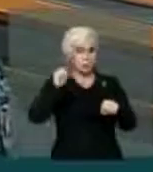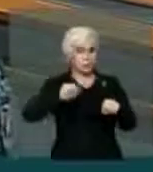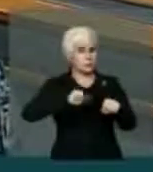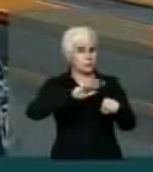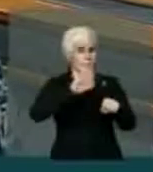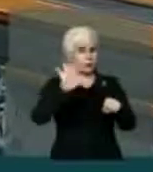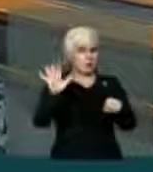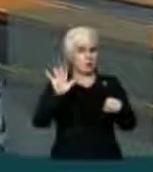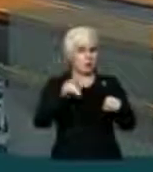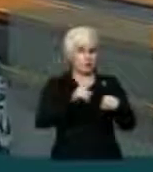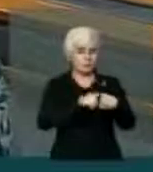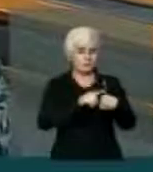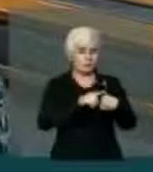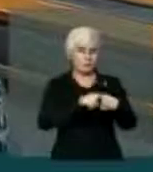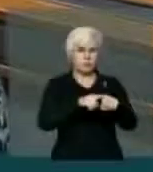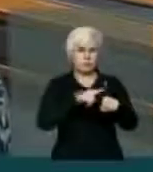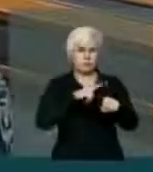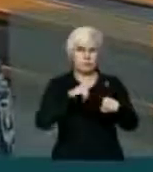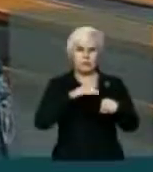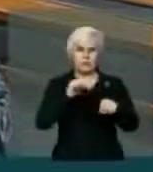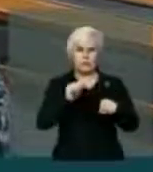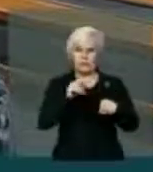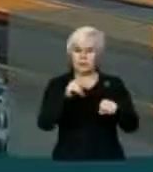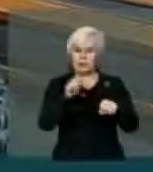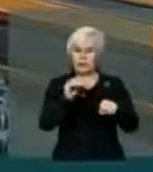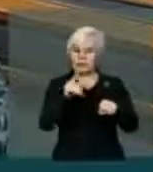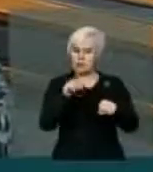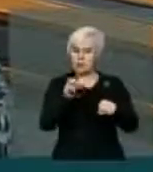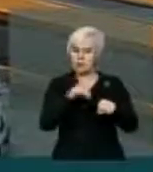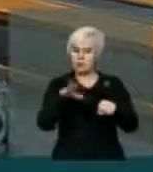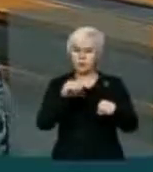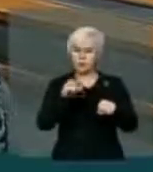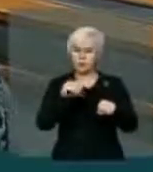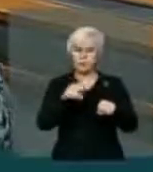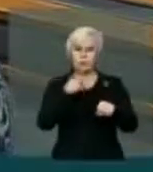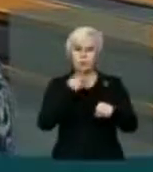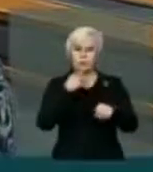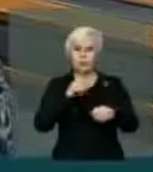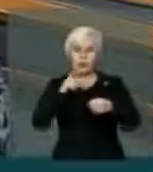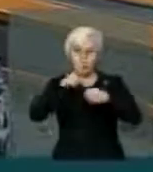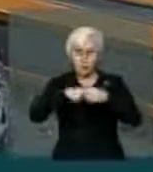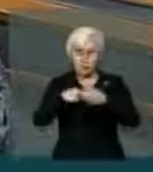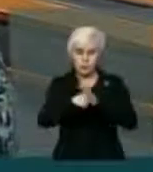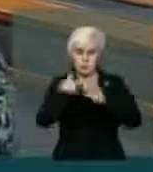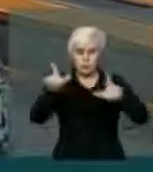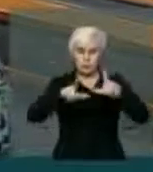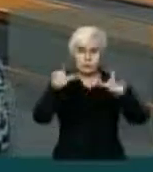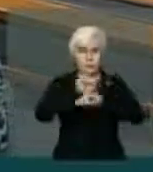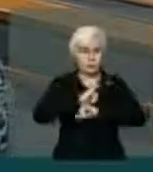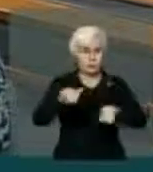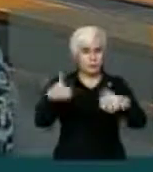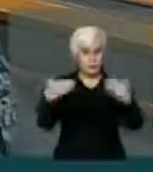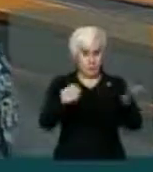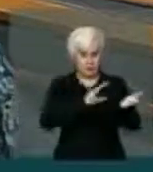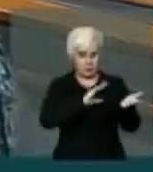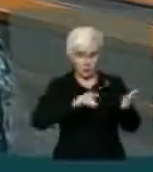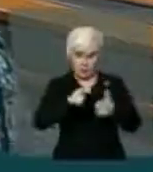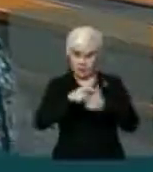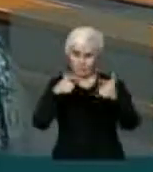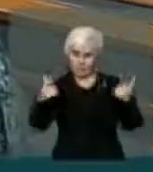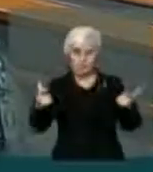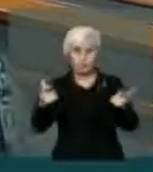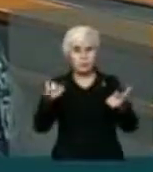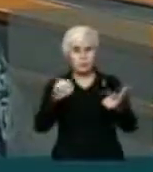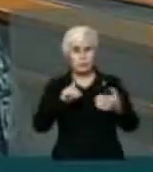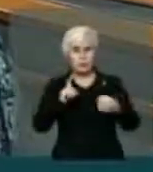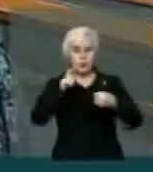claramente, né, que detentor de cargo público de mandato popular não pode ser concessionário de rádio e TV, e essa comissão, a maioria dos membros dela, ou